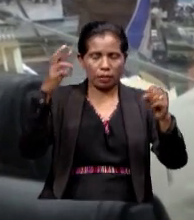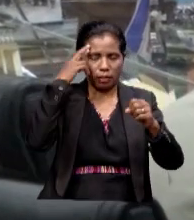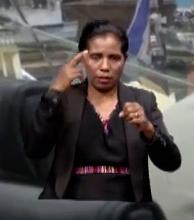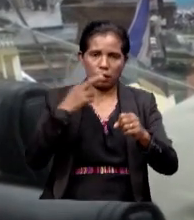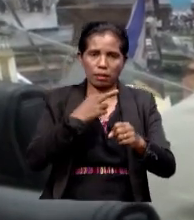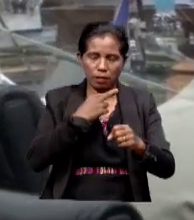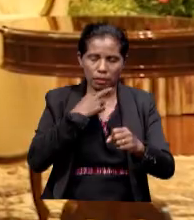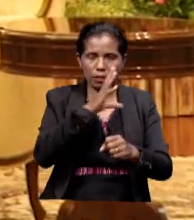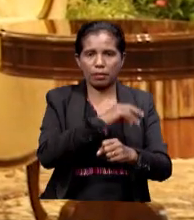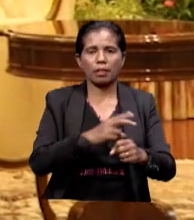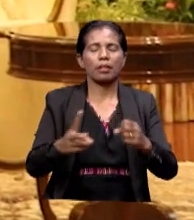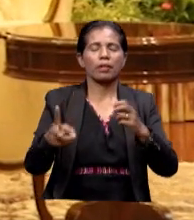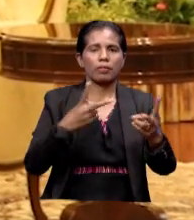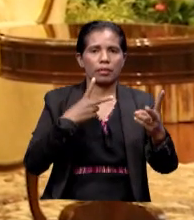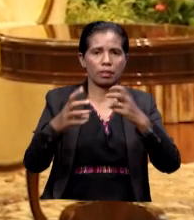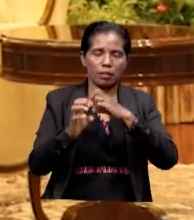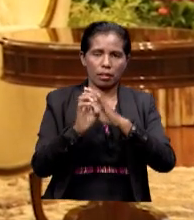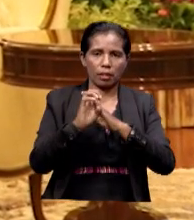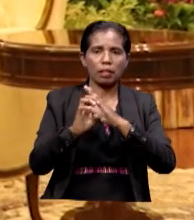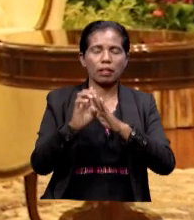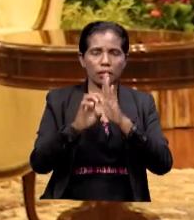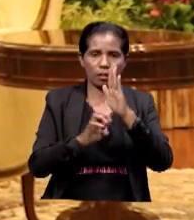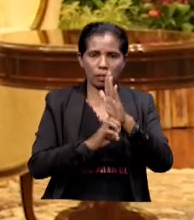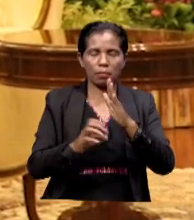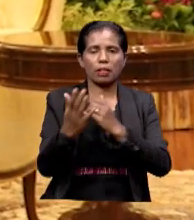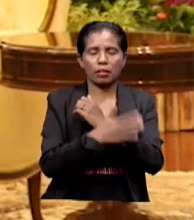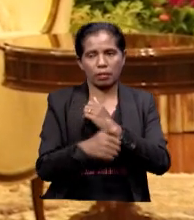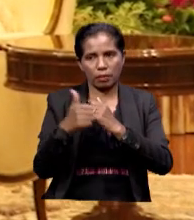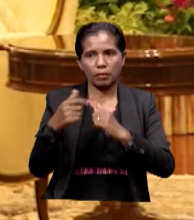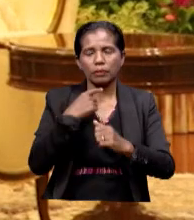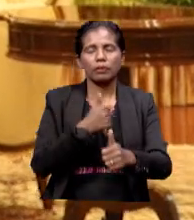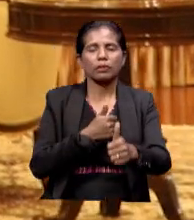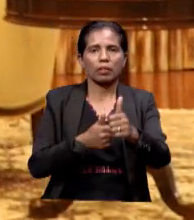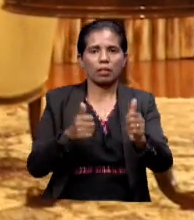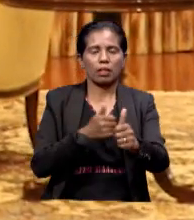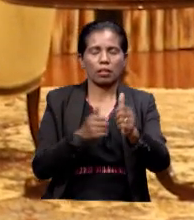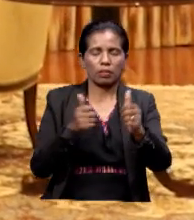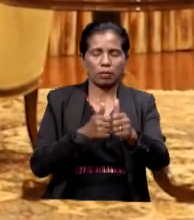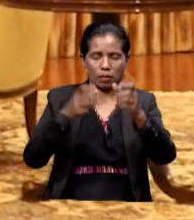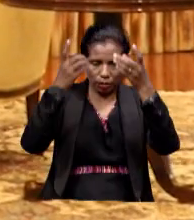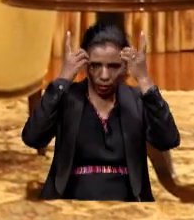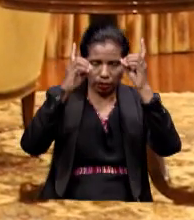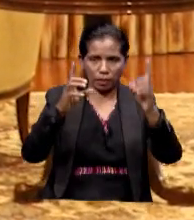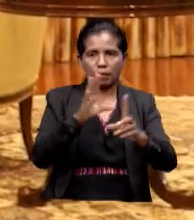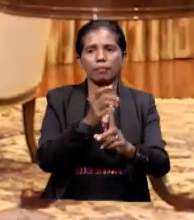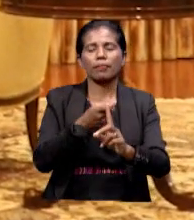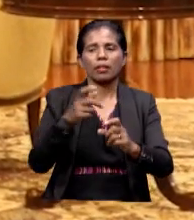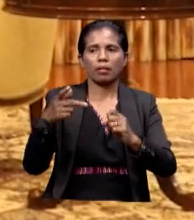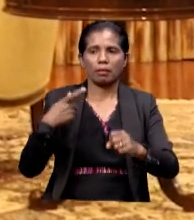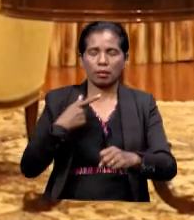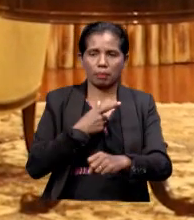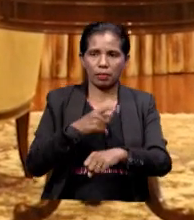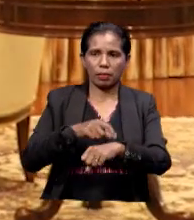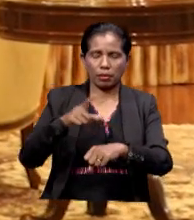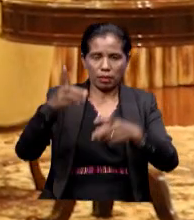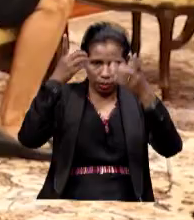Ramazor ta ne viaja estado ba estrangeiro, tamba considera lalau tuir decisão no autorização nebe Parlamento Nacional